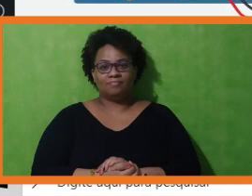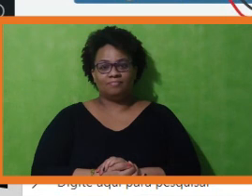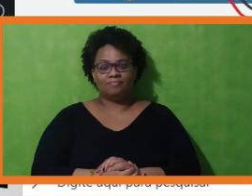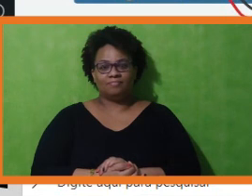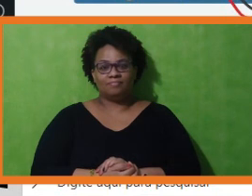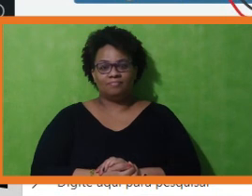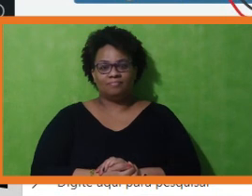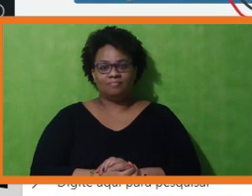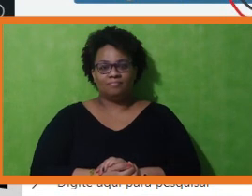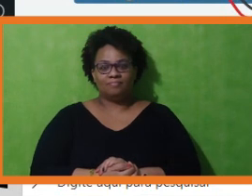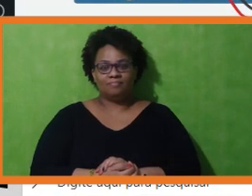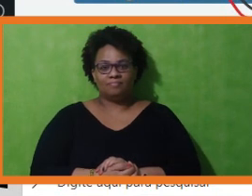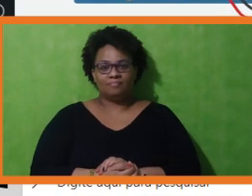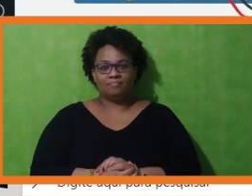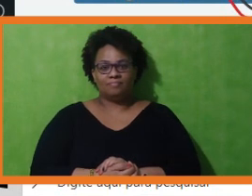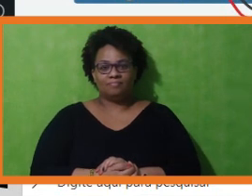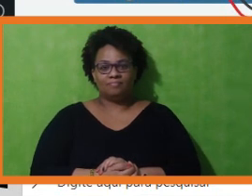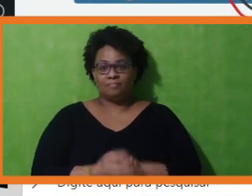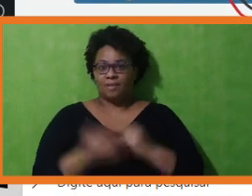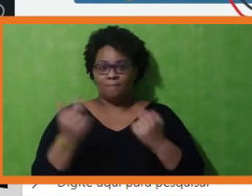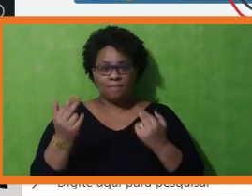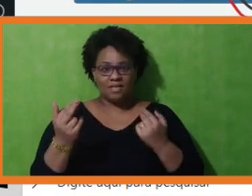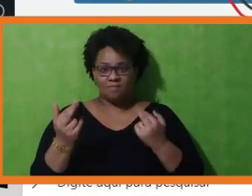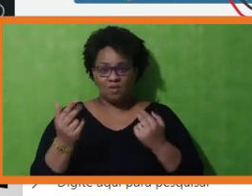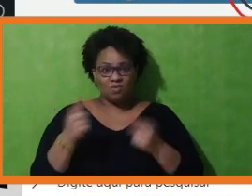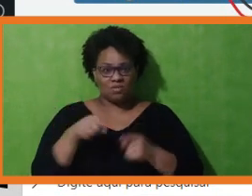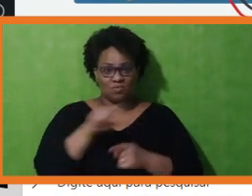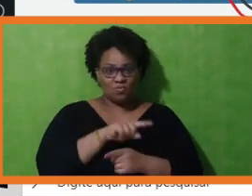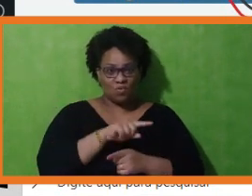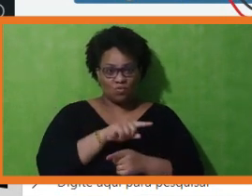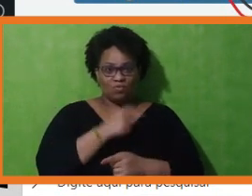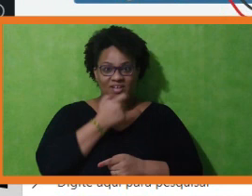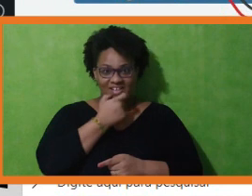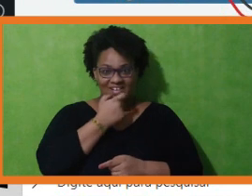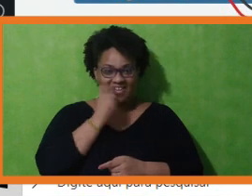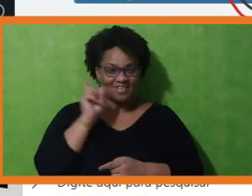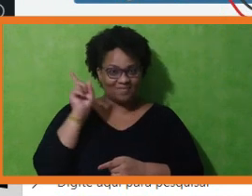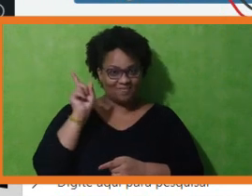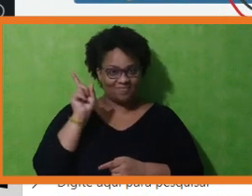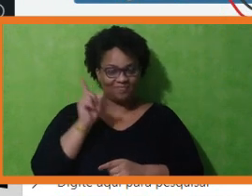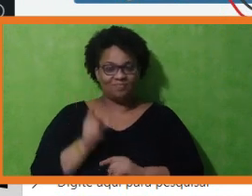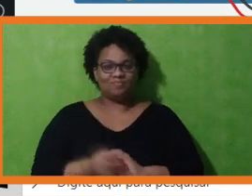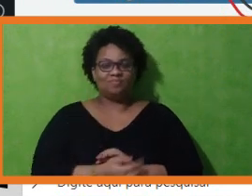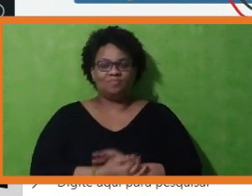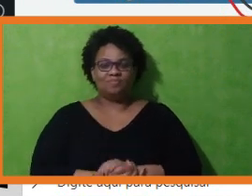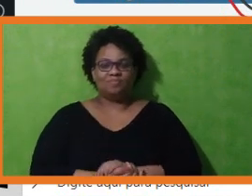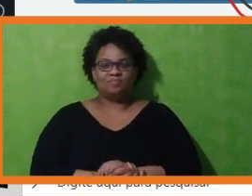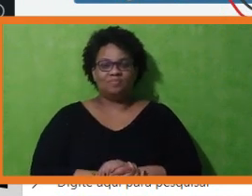bloco if, eu tenho o bloco for. Certo? Também acontece a mesma coisa com o else. Dentro do else, do